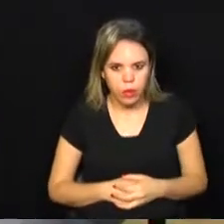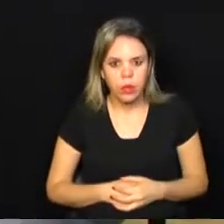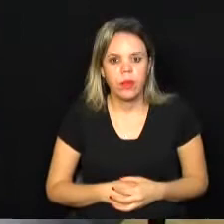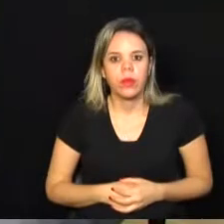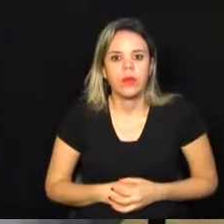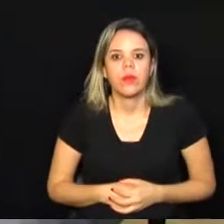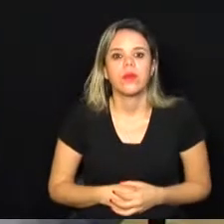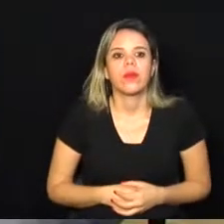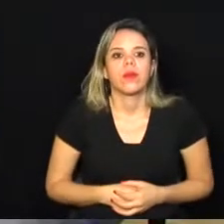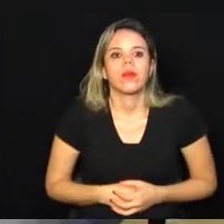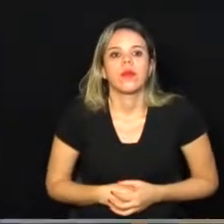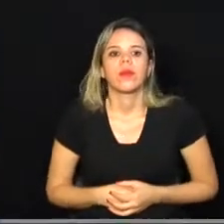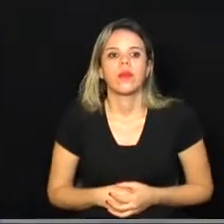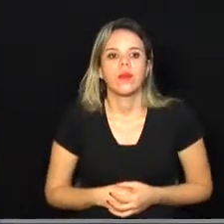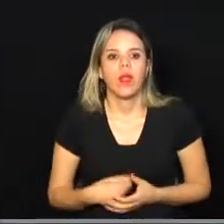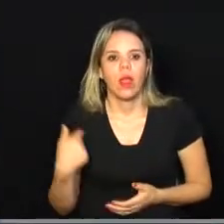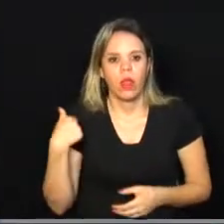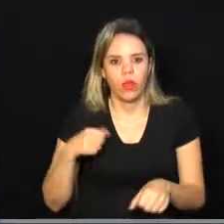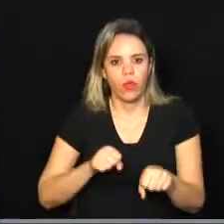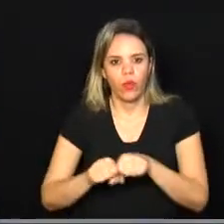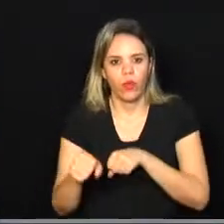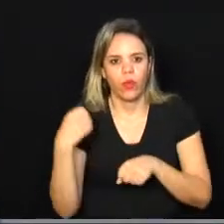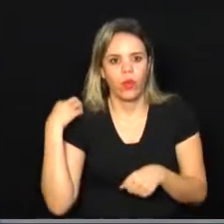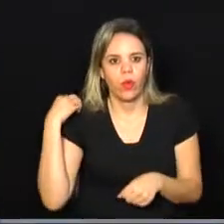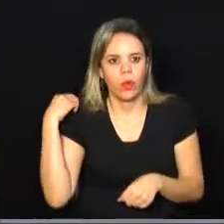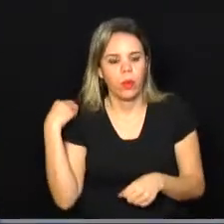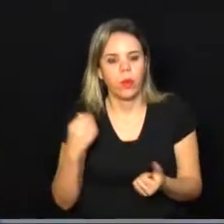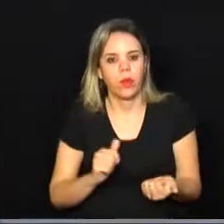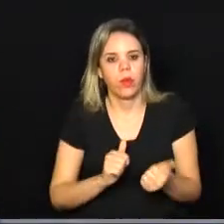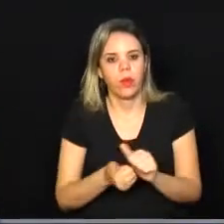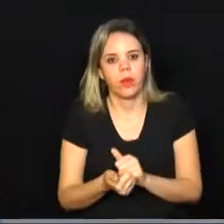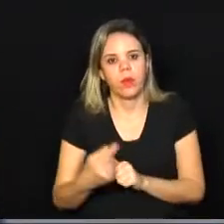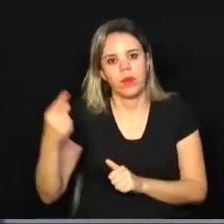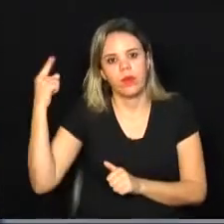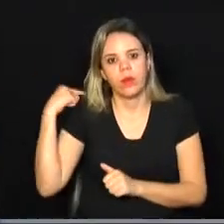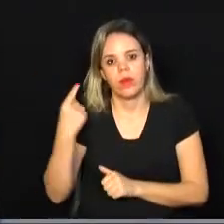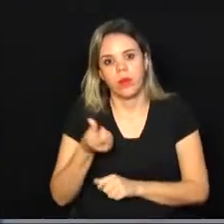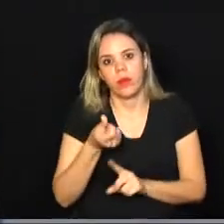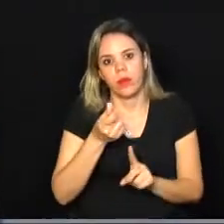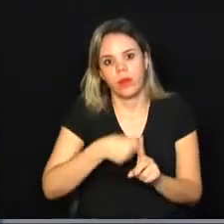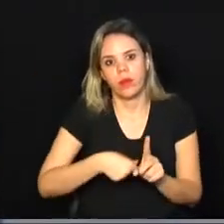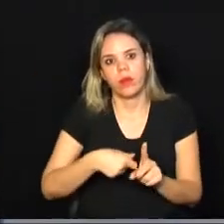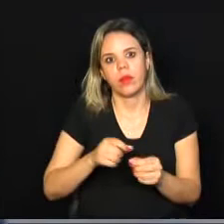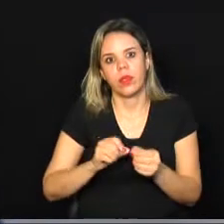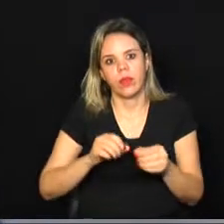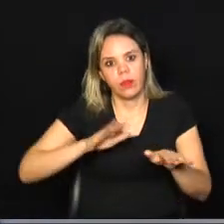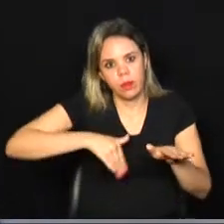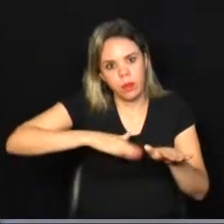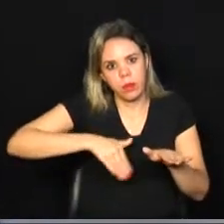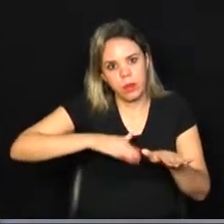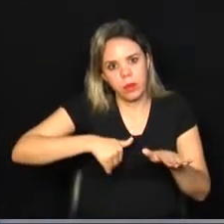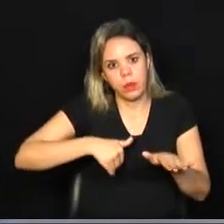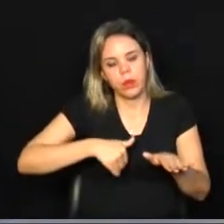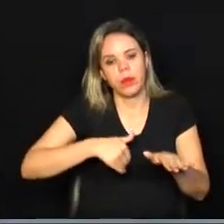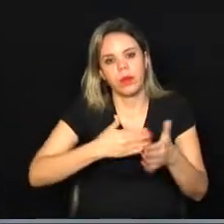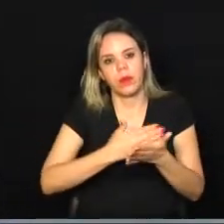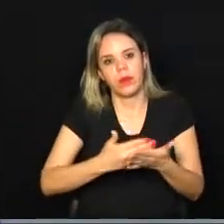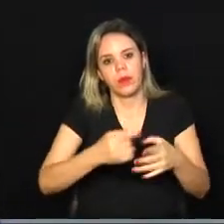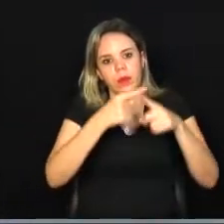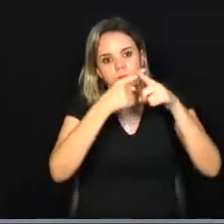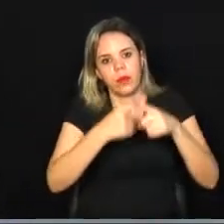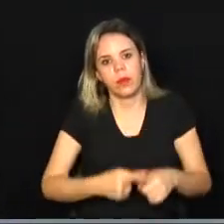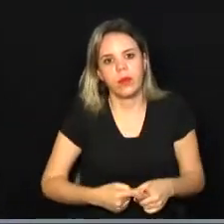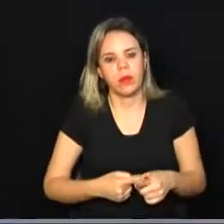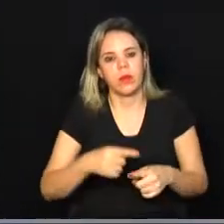Gabriel, sendo formada pelo esporte, né, desde os 6 meses eu faço natação e comecei a competir